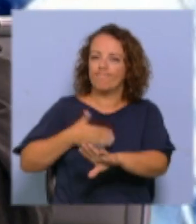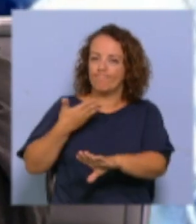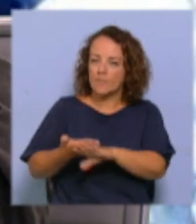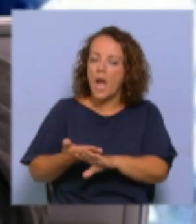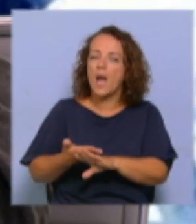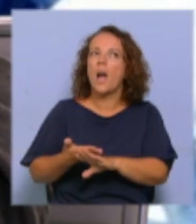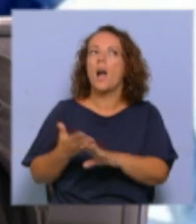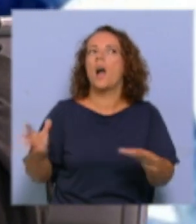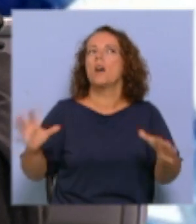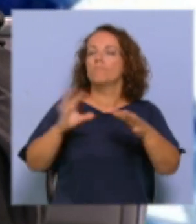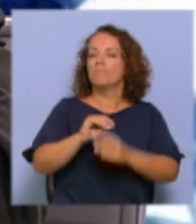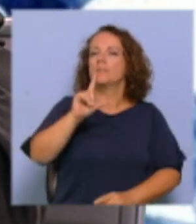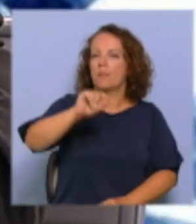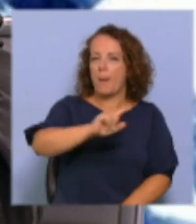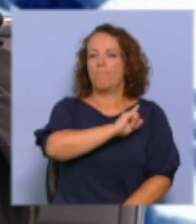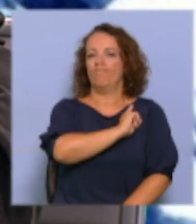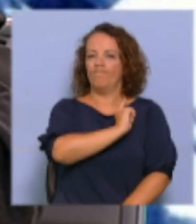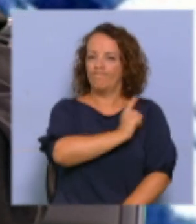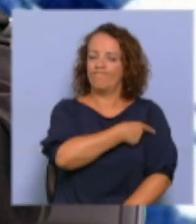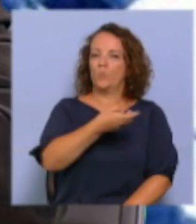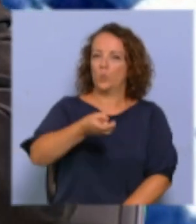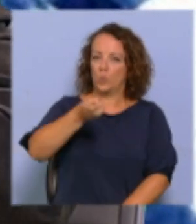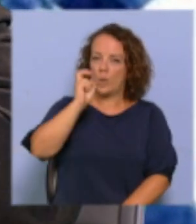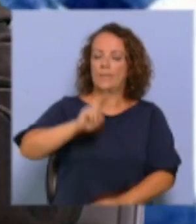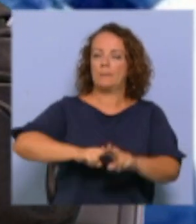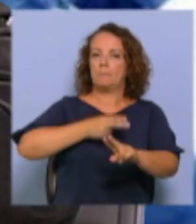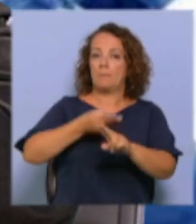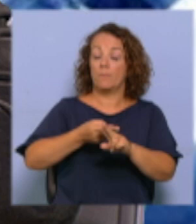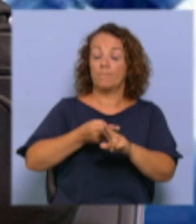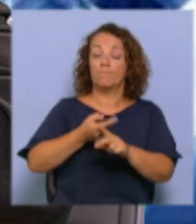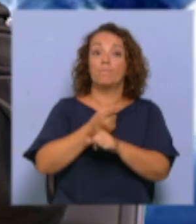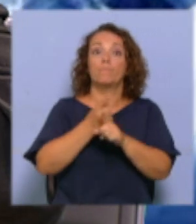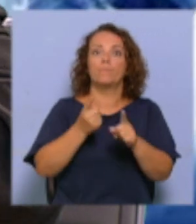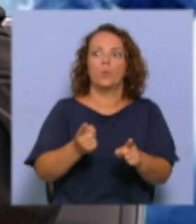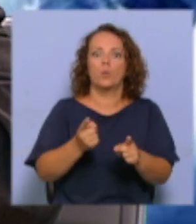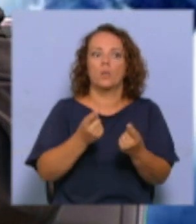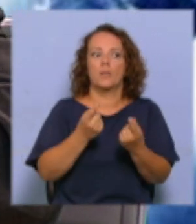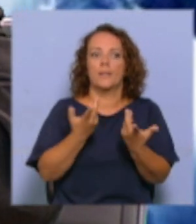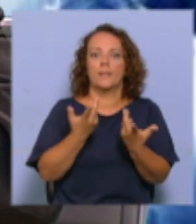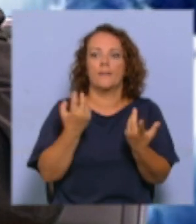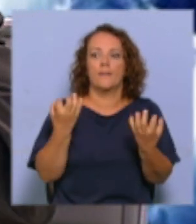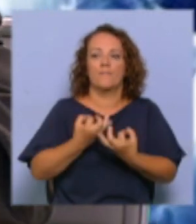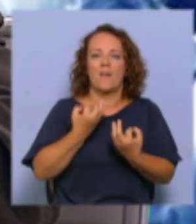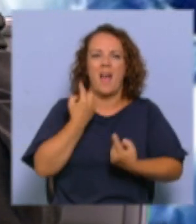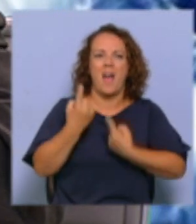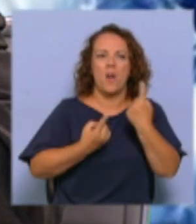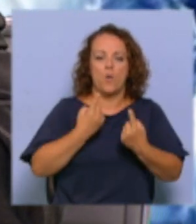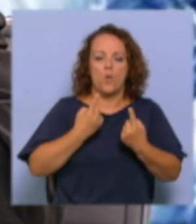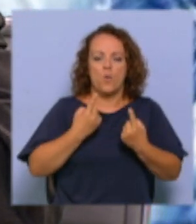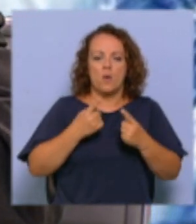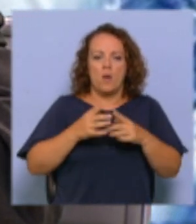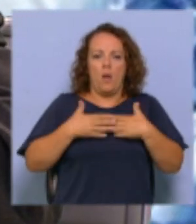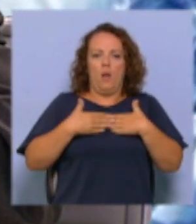corajoso. Às vezes ficamos muito confinados, porque é como há algumas